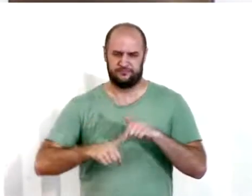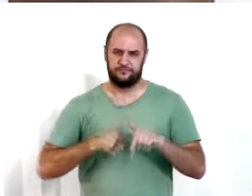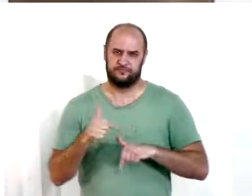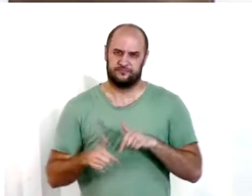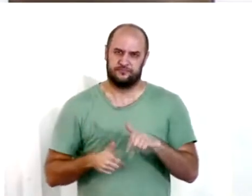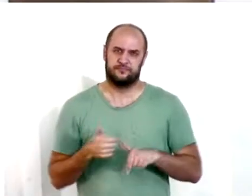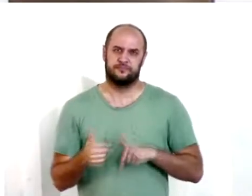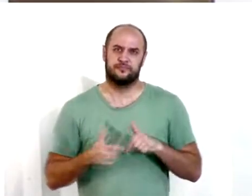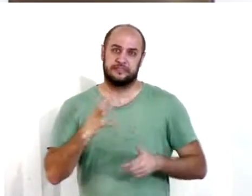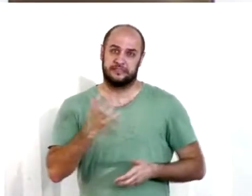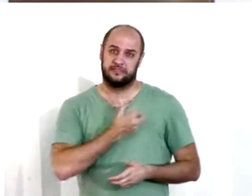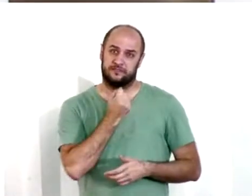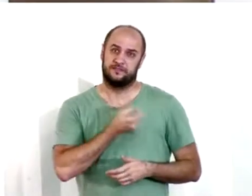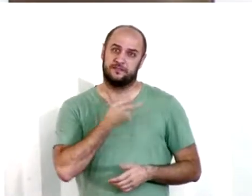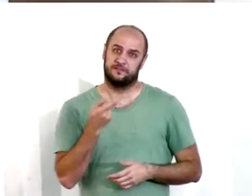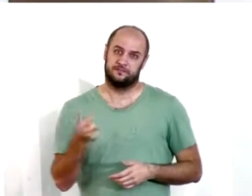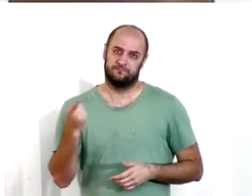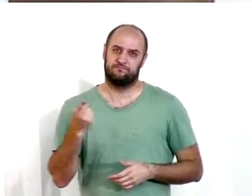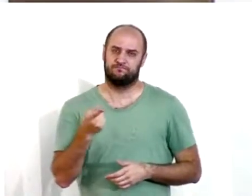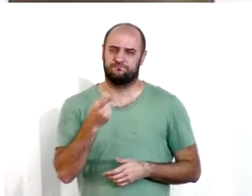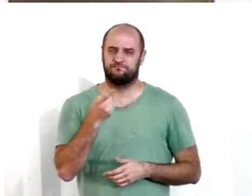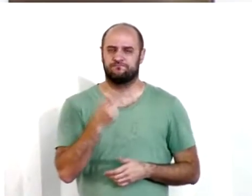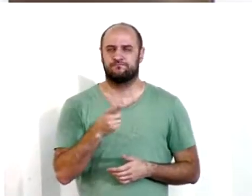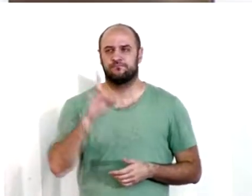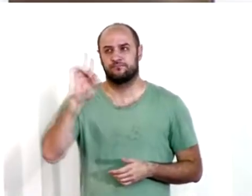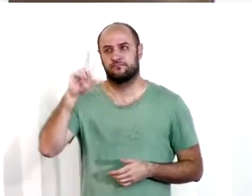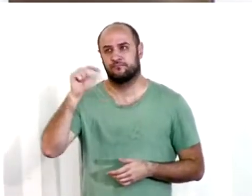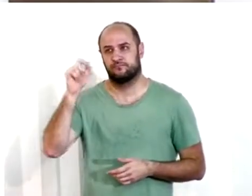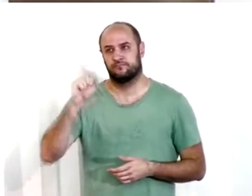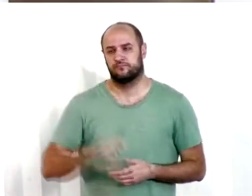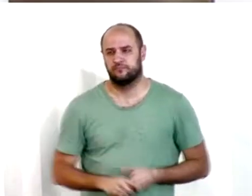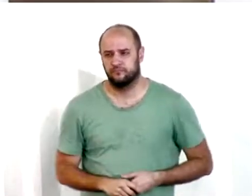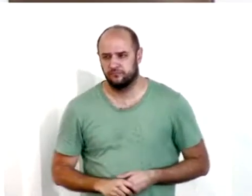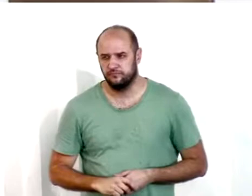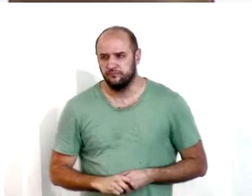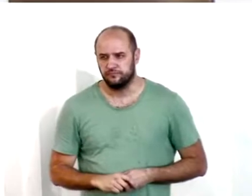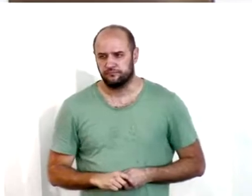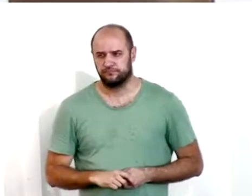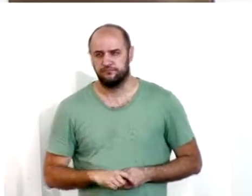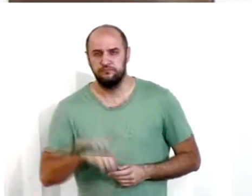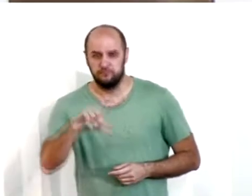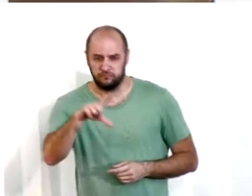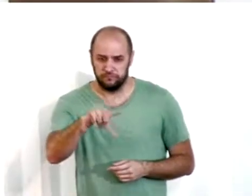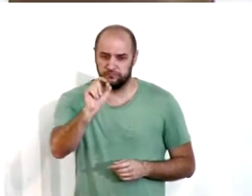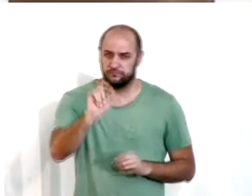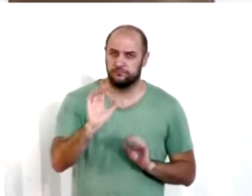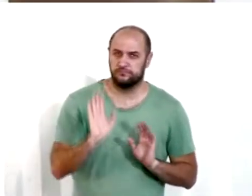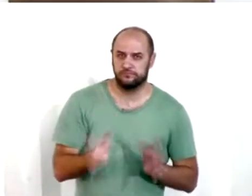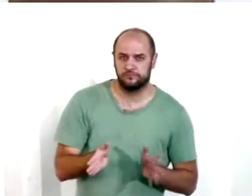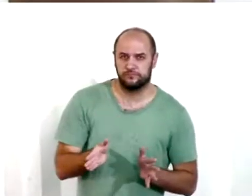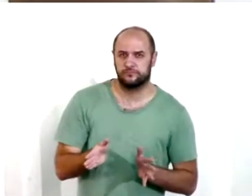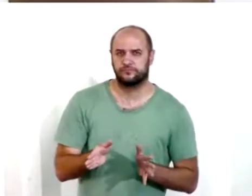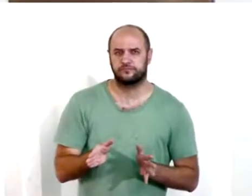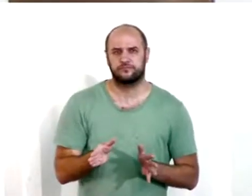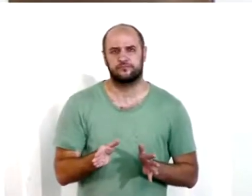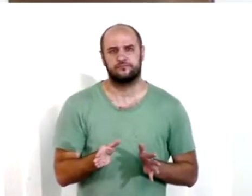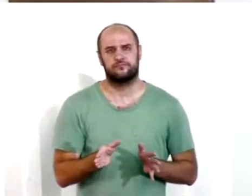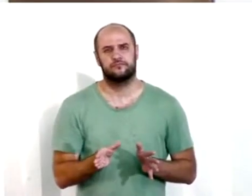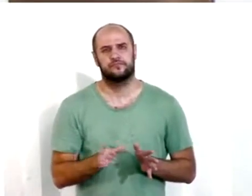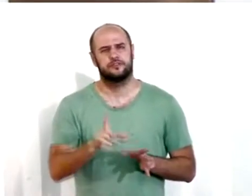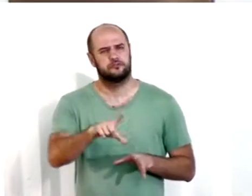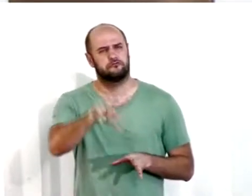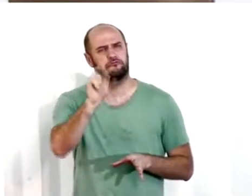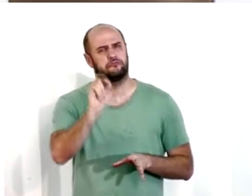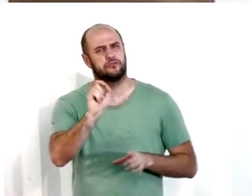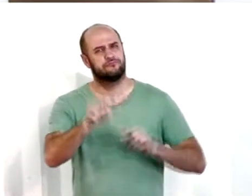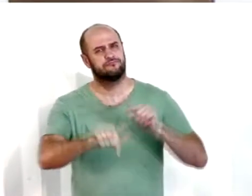na salvação dos eleitos de Deus. Predestinados, eleitos, a